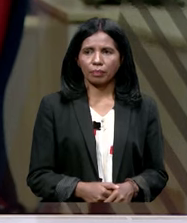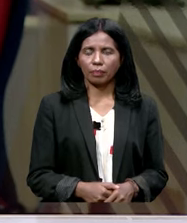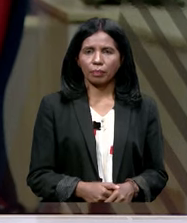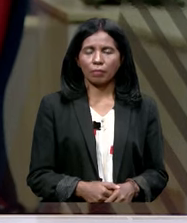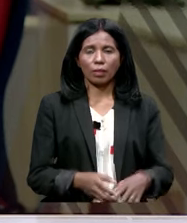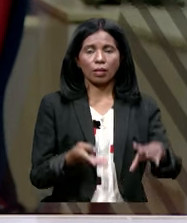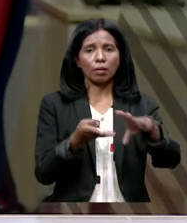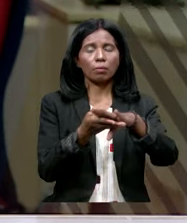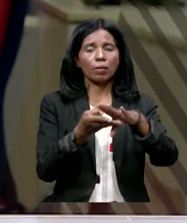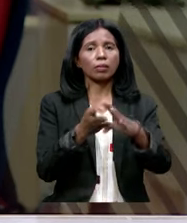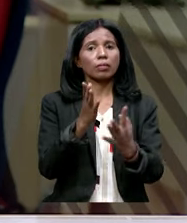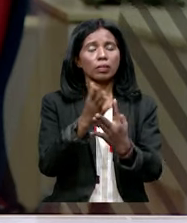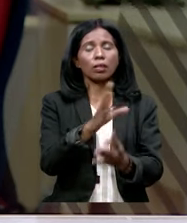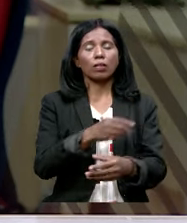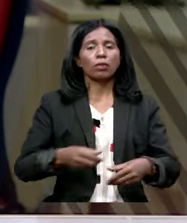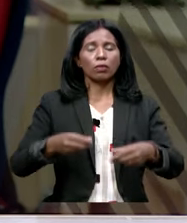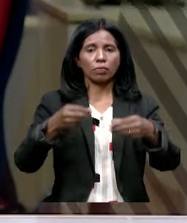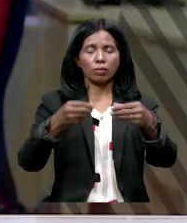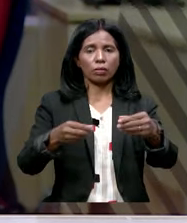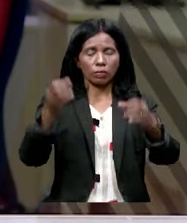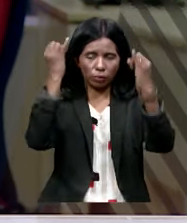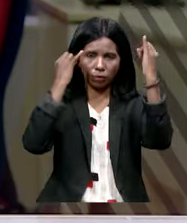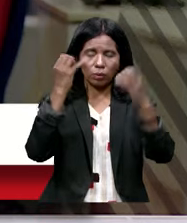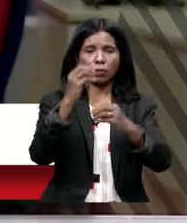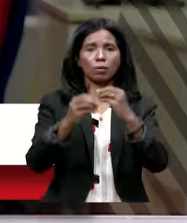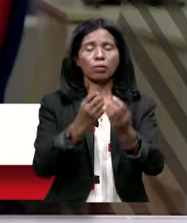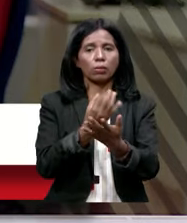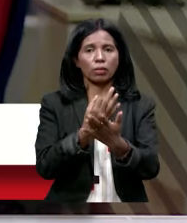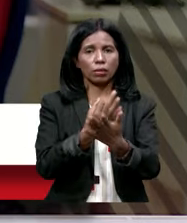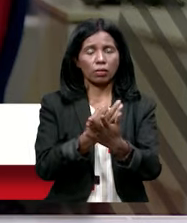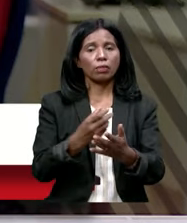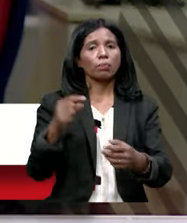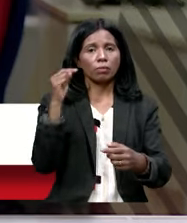Banco Central se fosse a informação com a bolsa em falso e a sexta-feira, né?